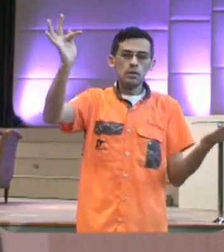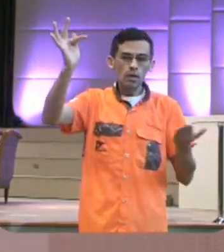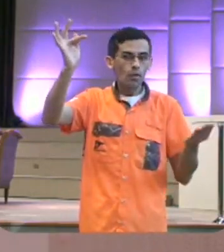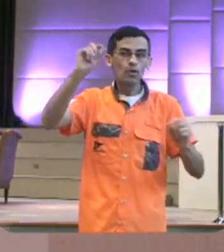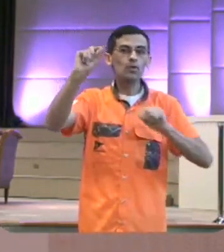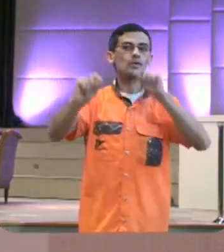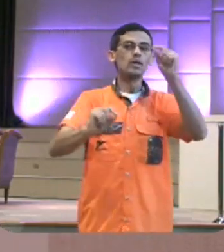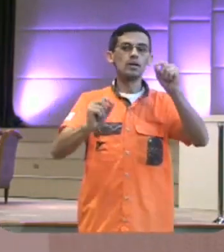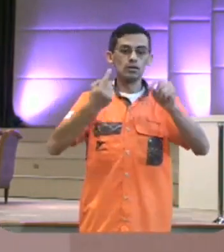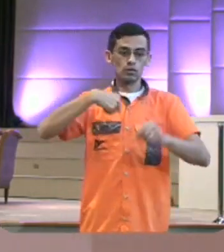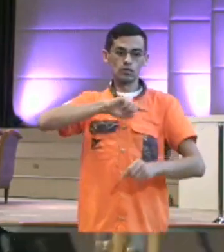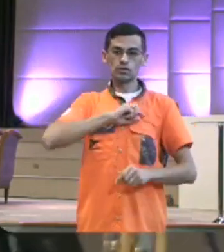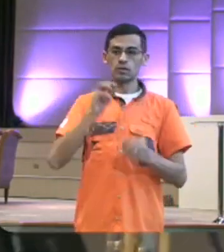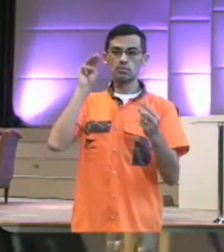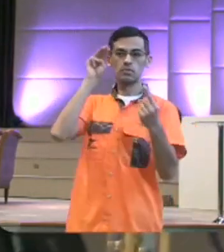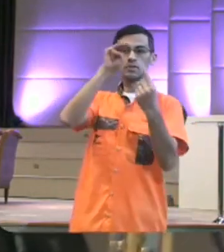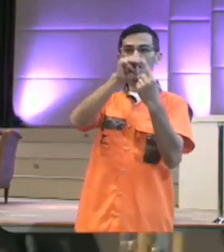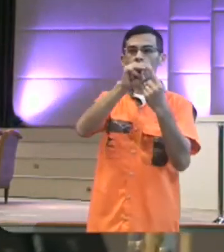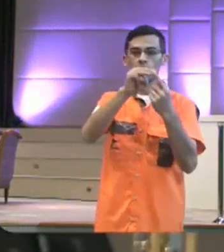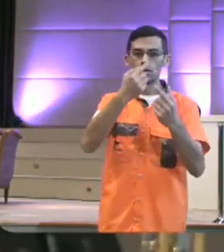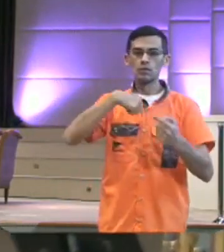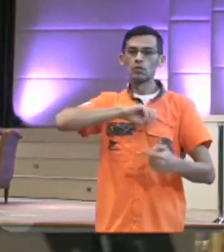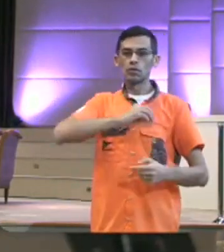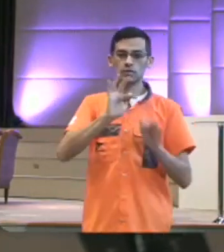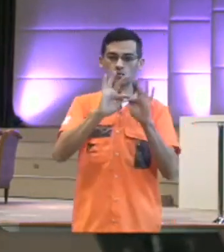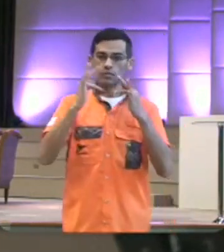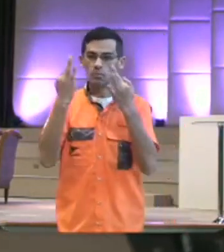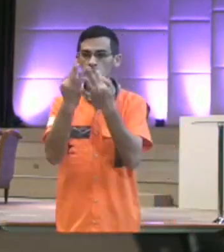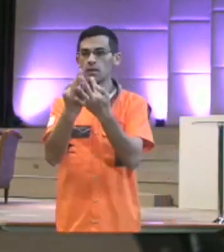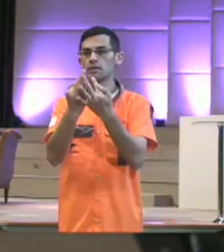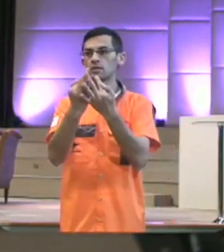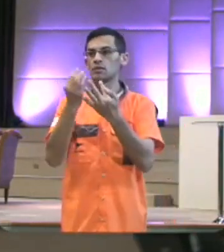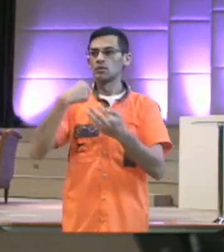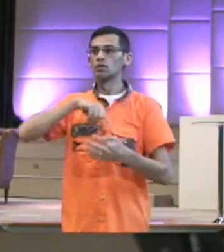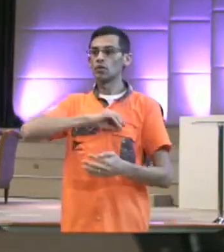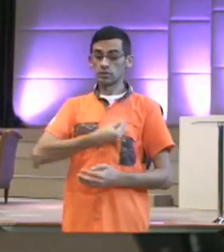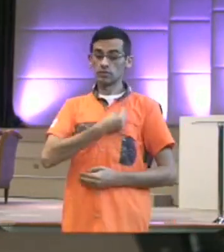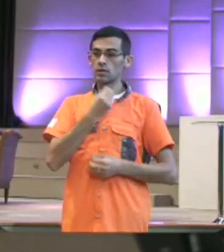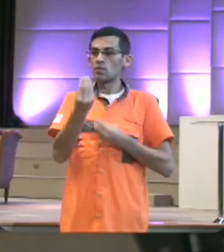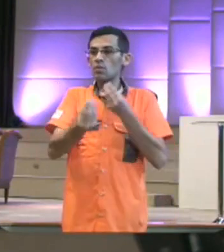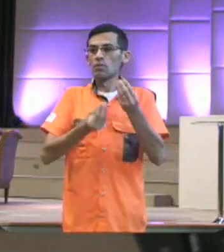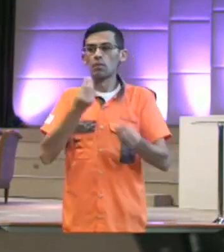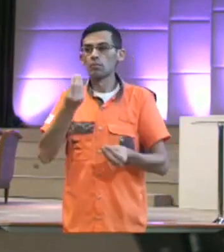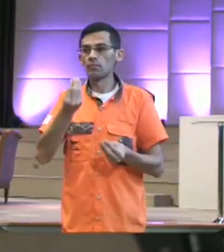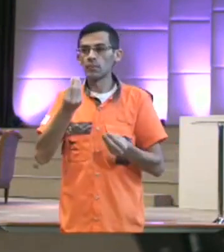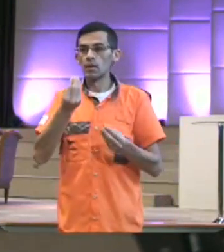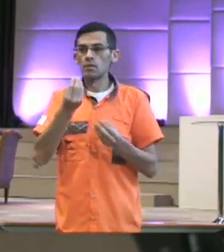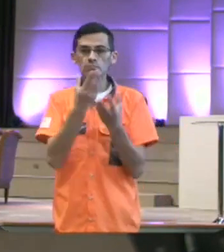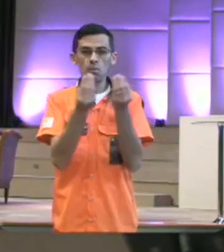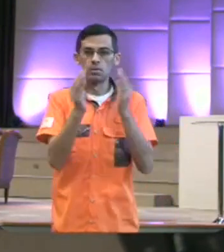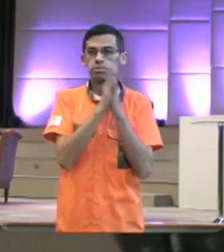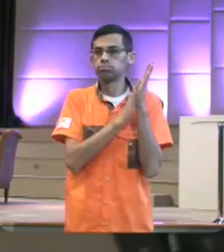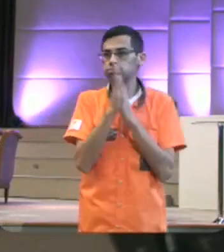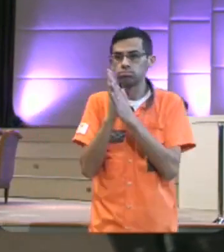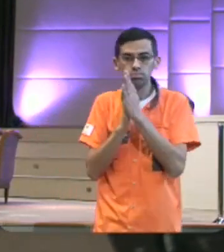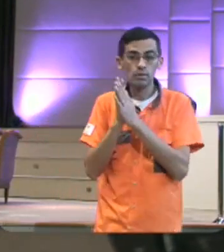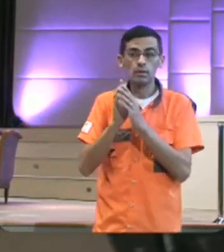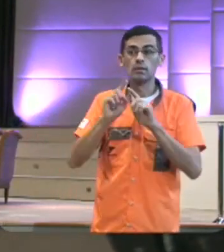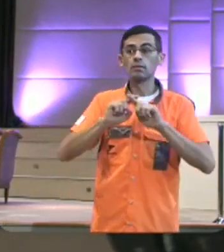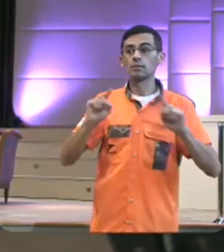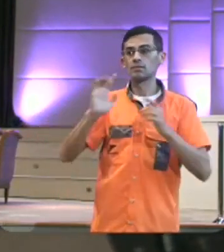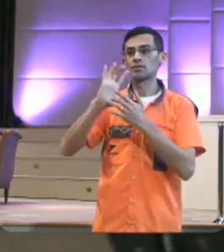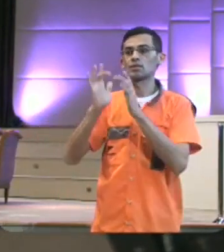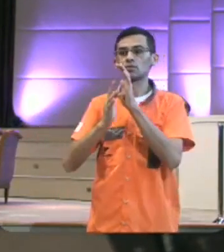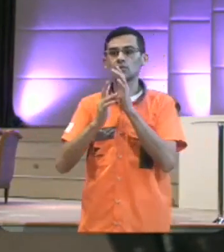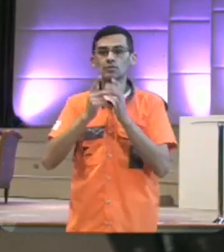agora, como fica a nossa missão, como é que fica a nossa família, como é que fica a nossa vida. E então Jesus diz essas